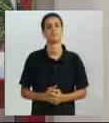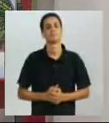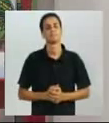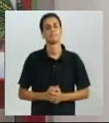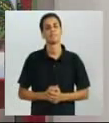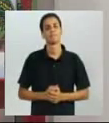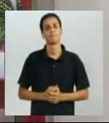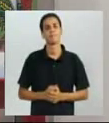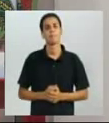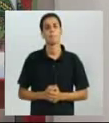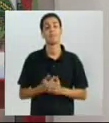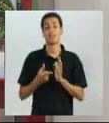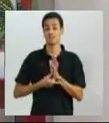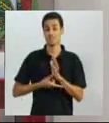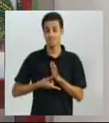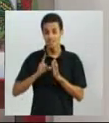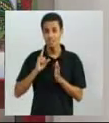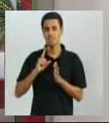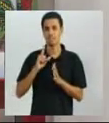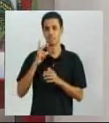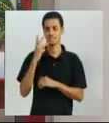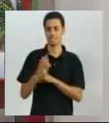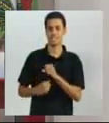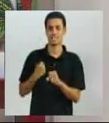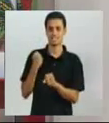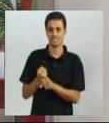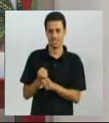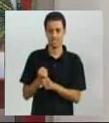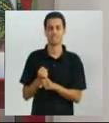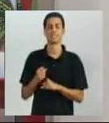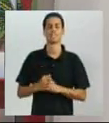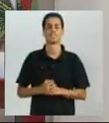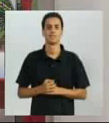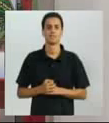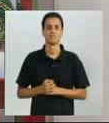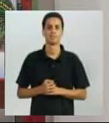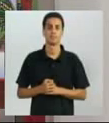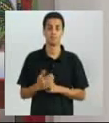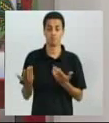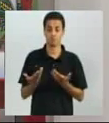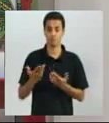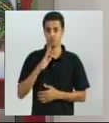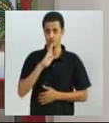Antes de completar 3 anos, eu quero, na tarde de hoje,